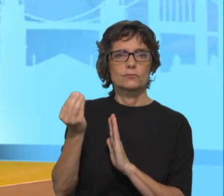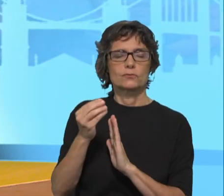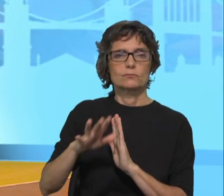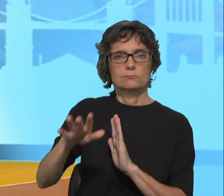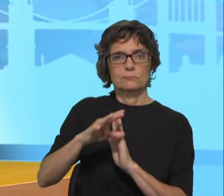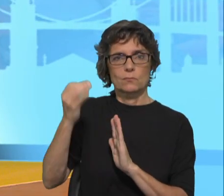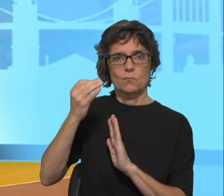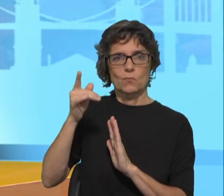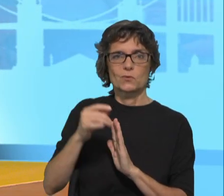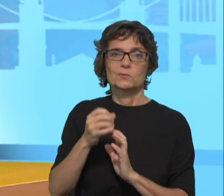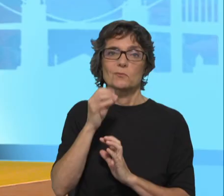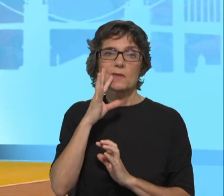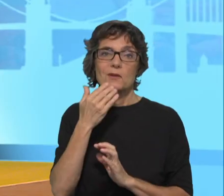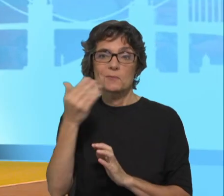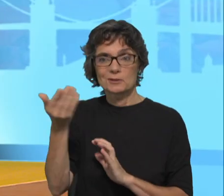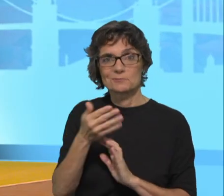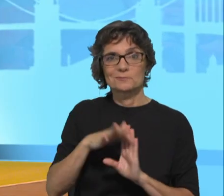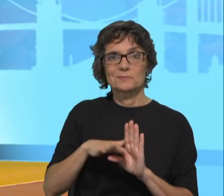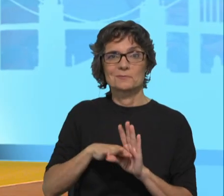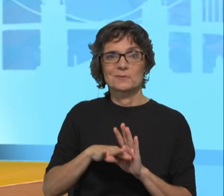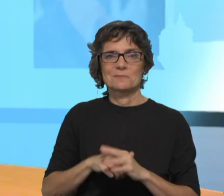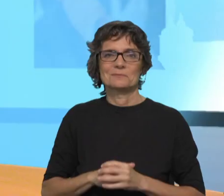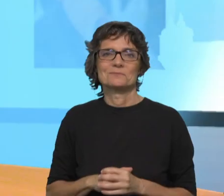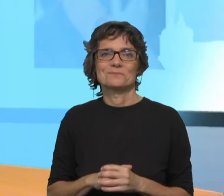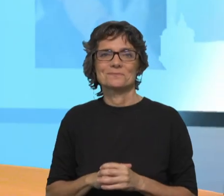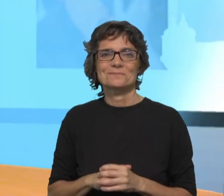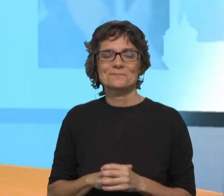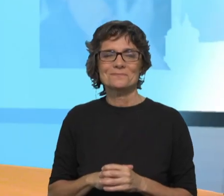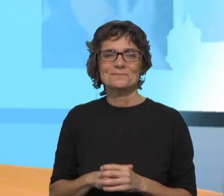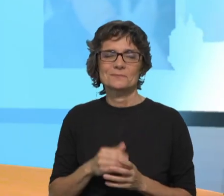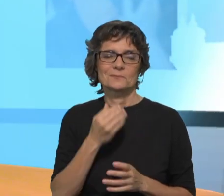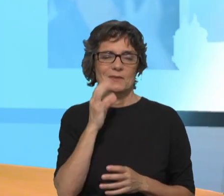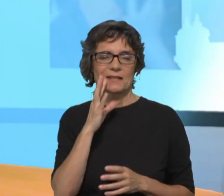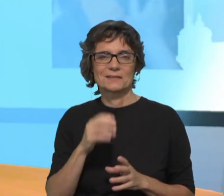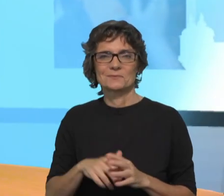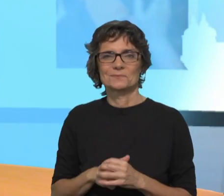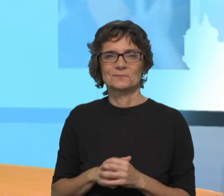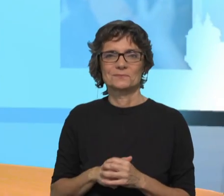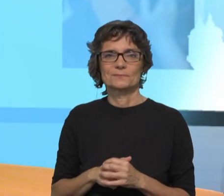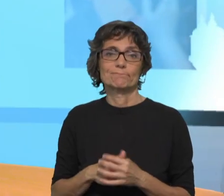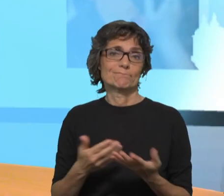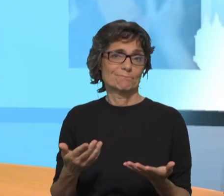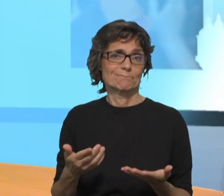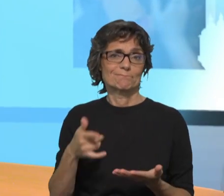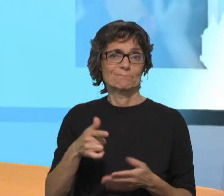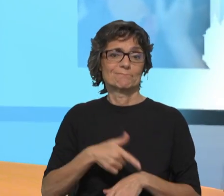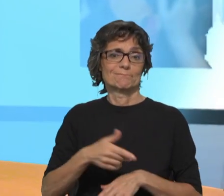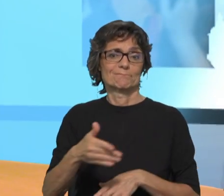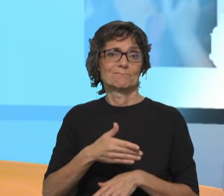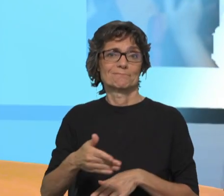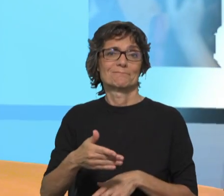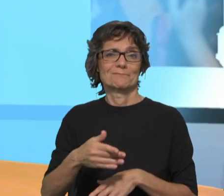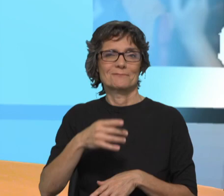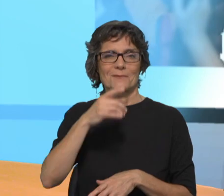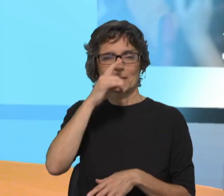Porto. Muito boa tarde, obrigado por estar aqui uma vez mais entre nós no programa Eclésia. Na verdade, é a altura da